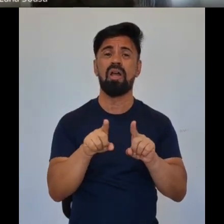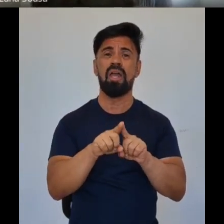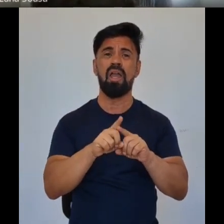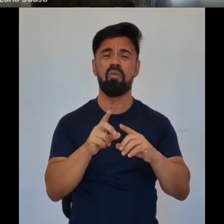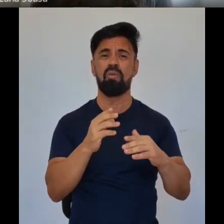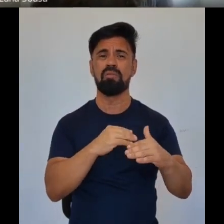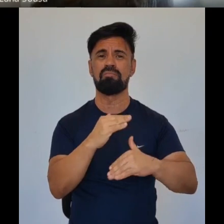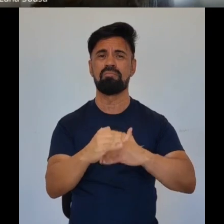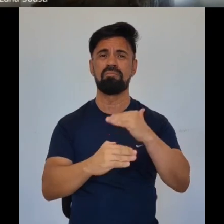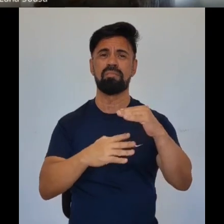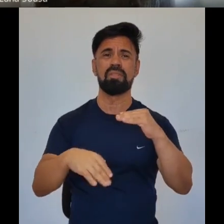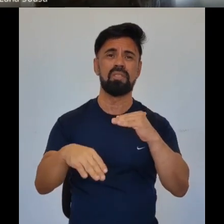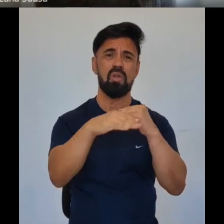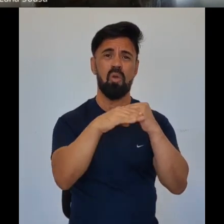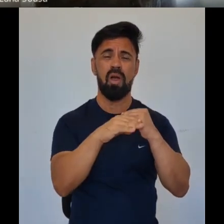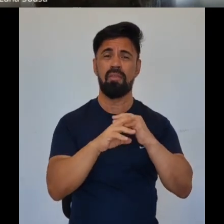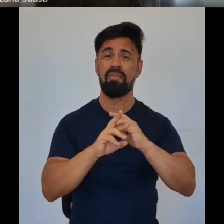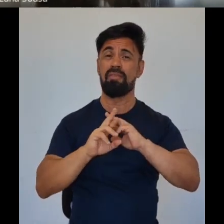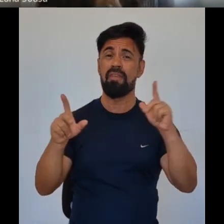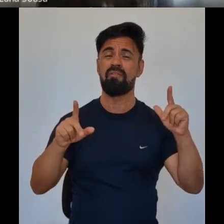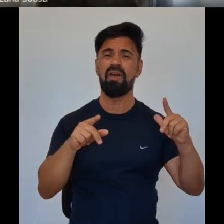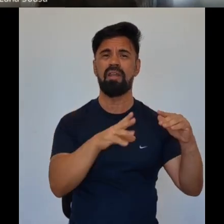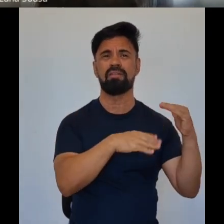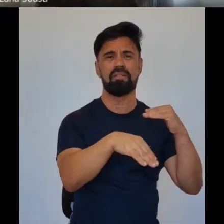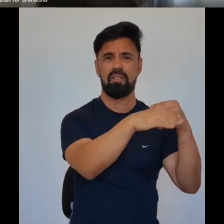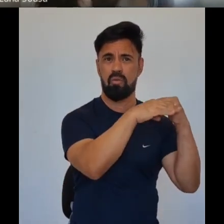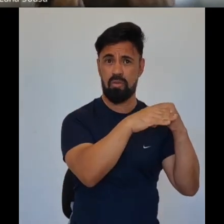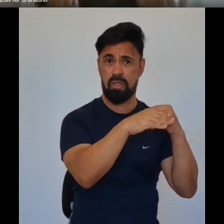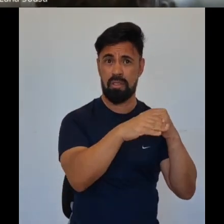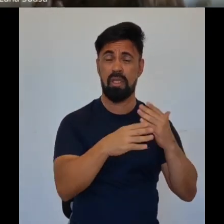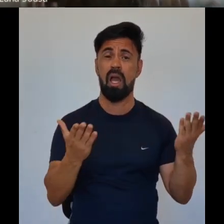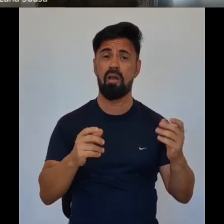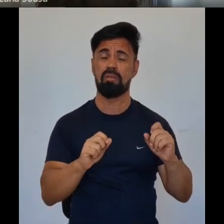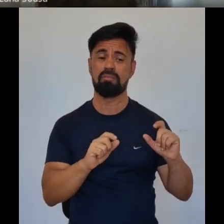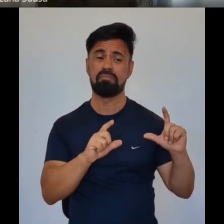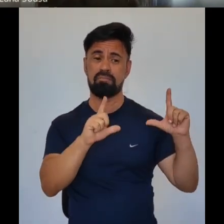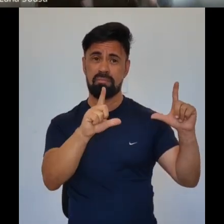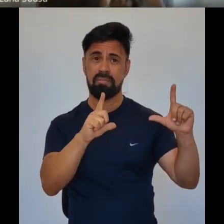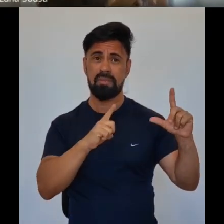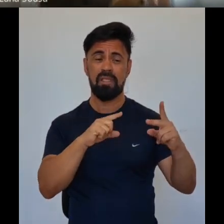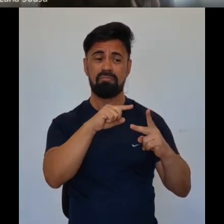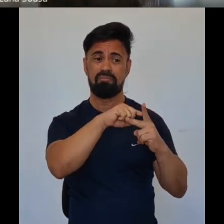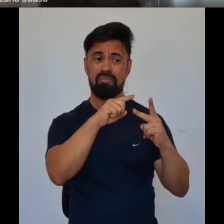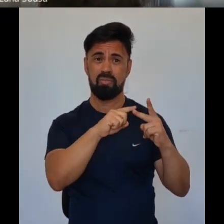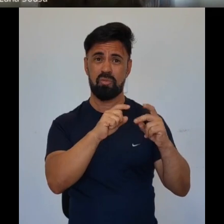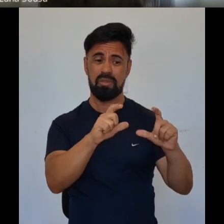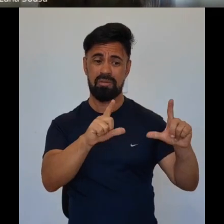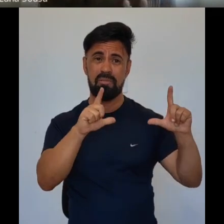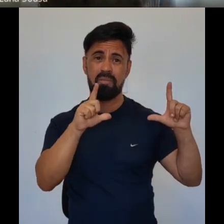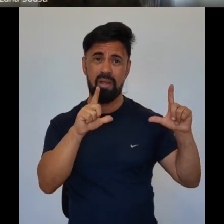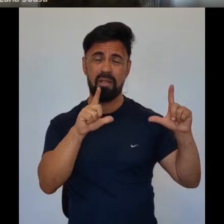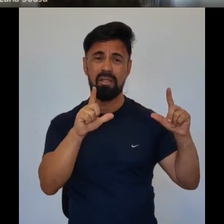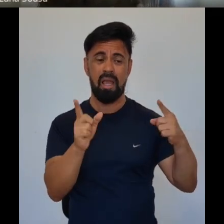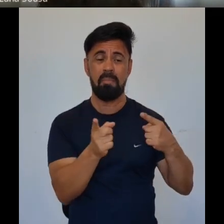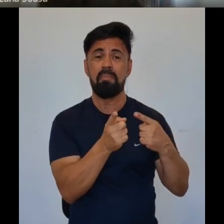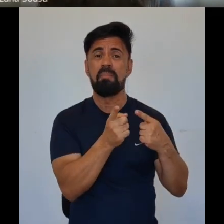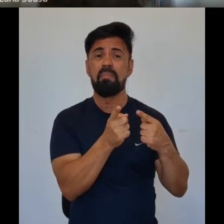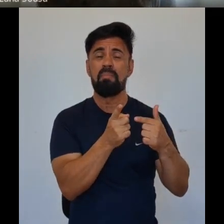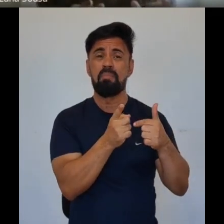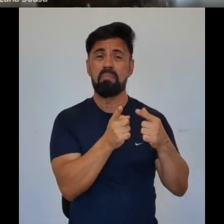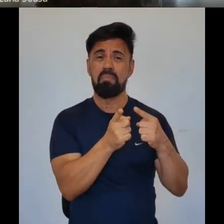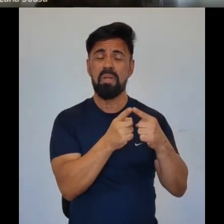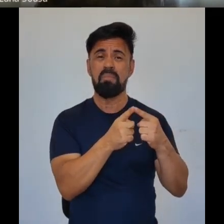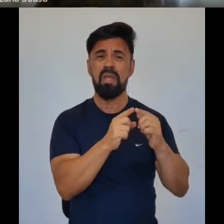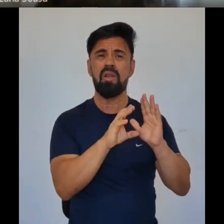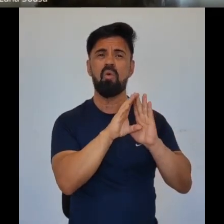bastante diferente de igualdade. No slide agora temos 2 imagens. A primeira mostra o